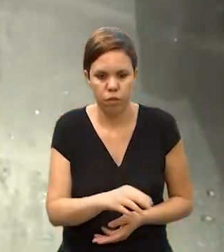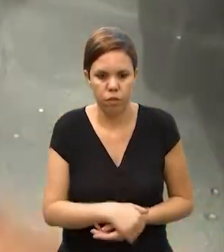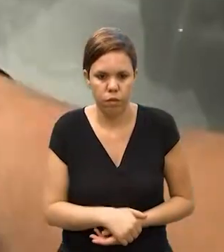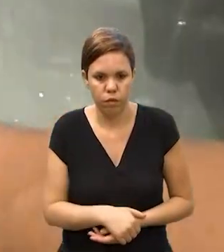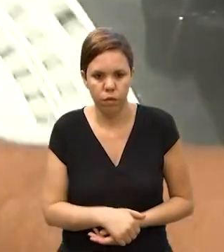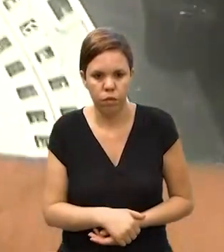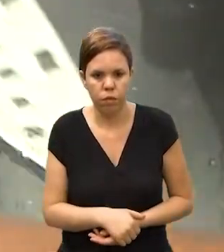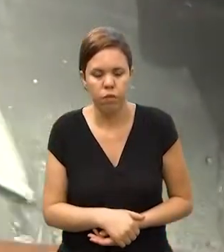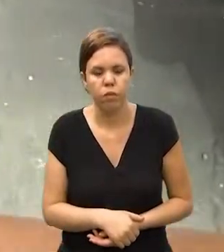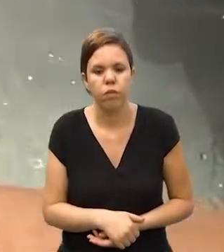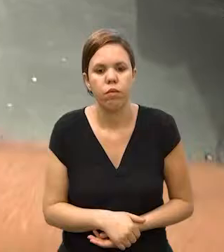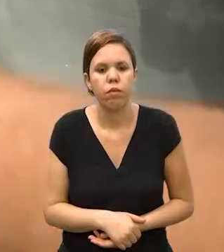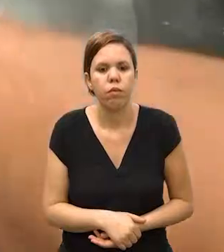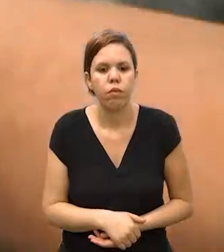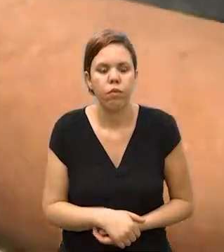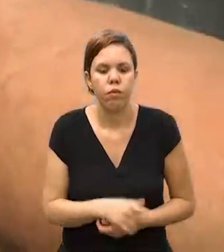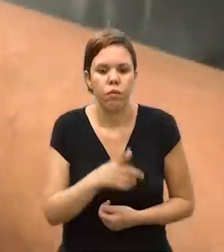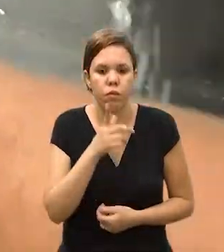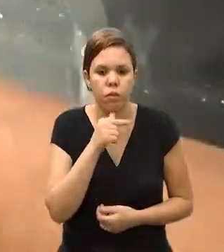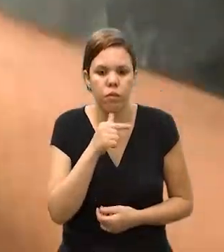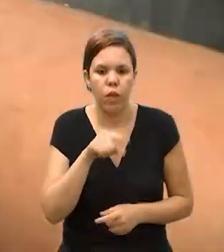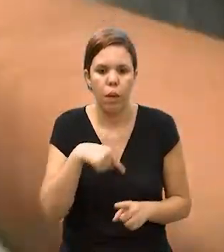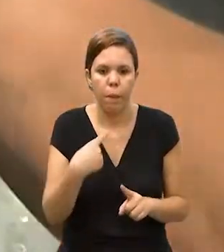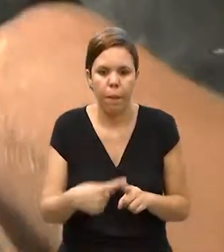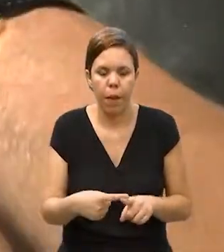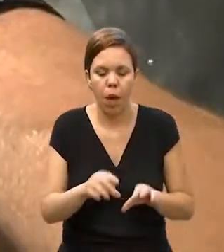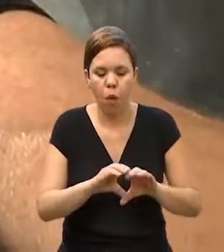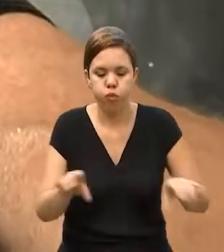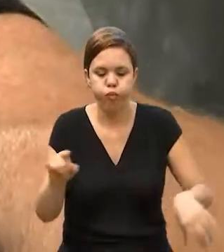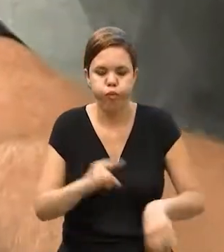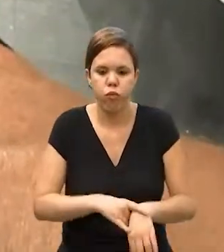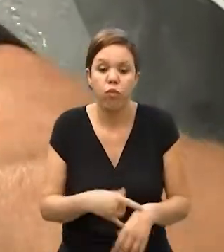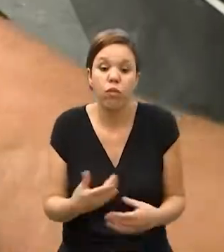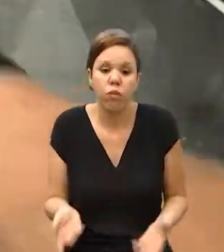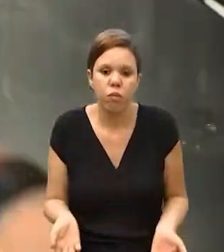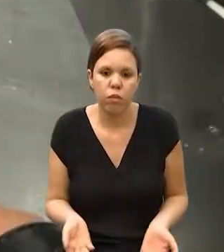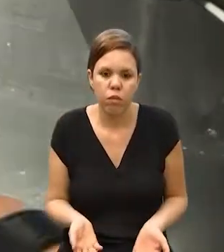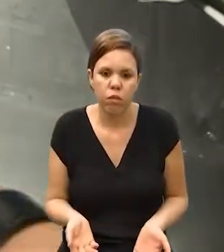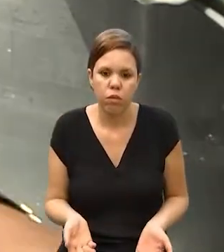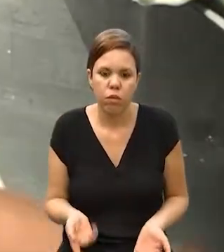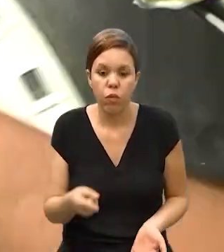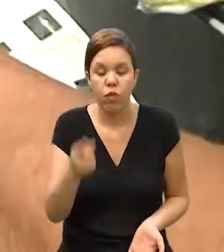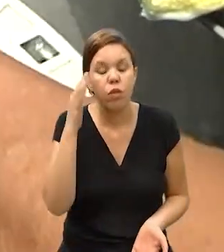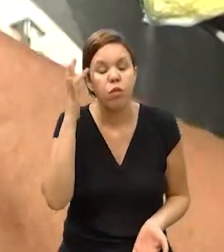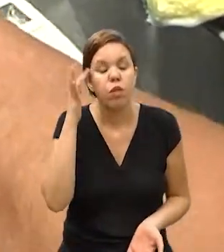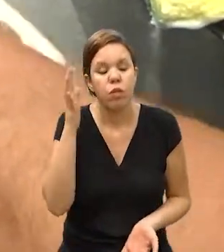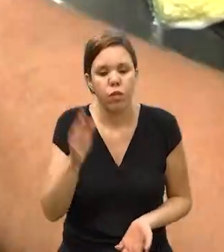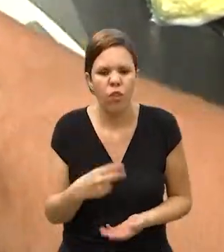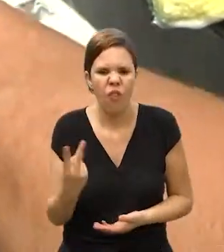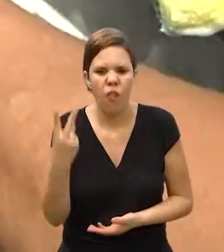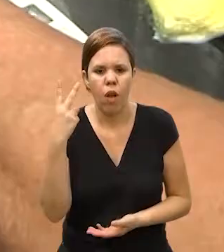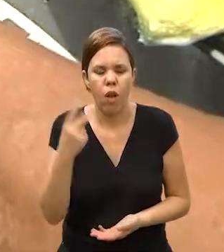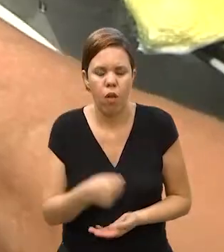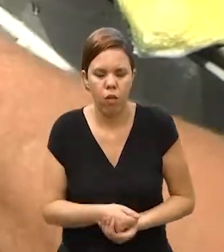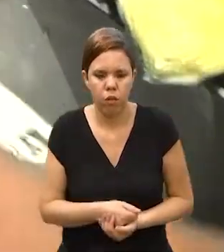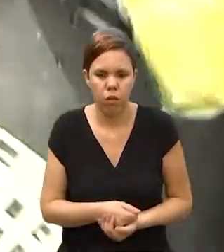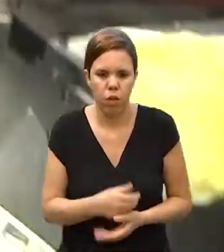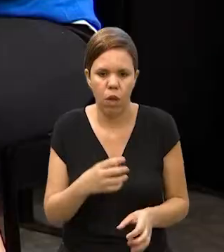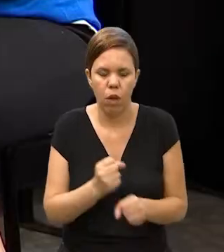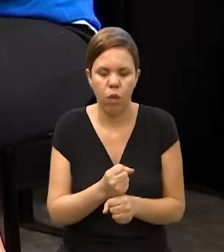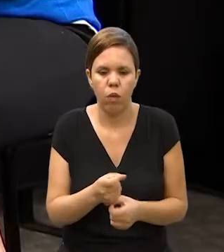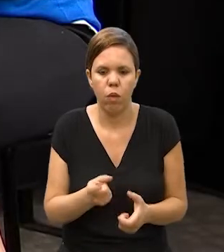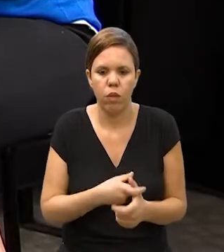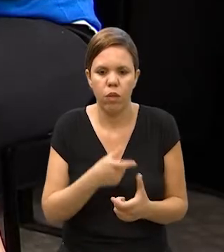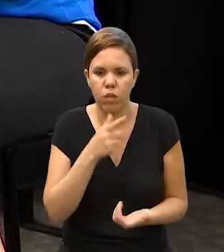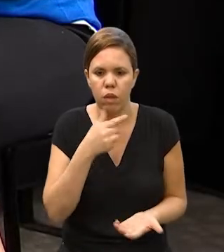Que é a água mais o esgoto, né? Então, você imagina o valor que fica uma conta de água,